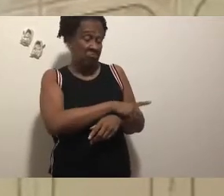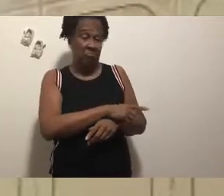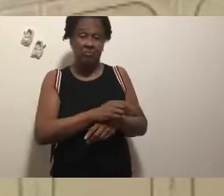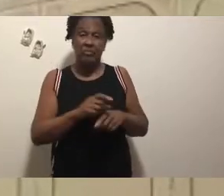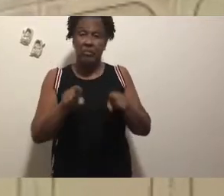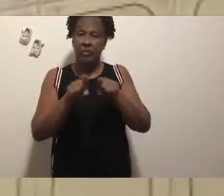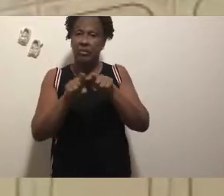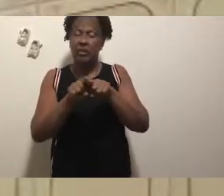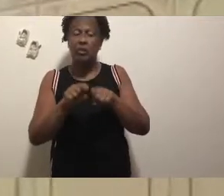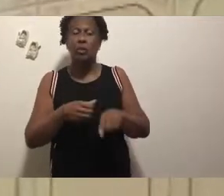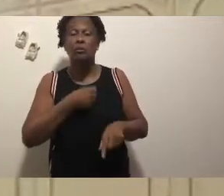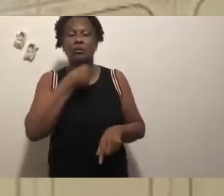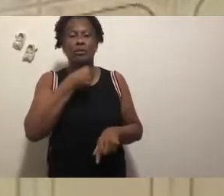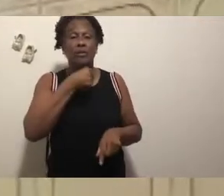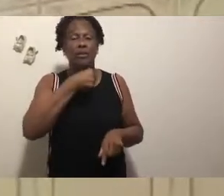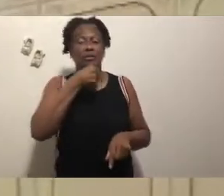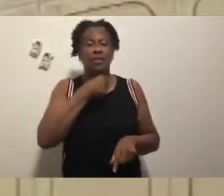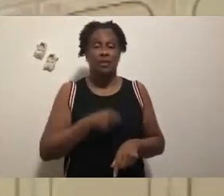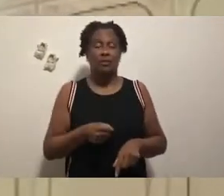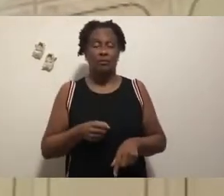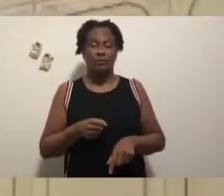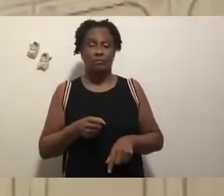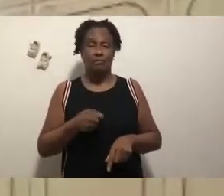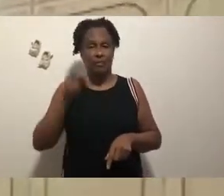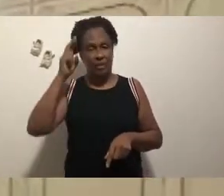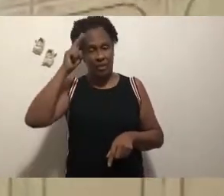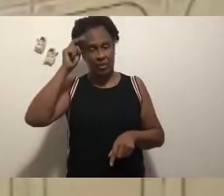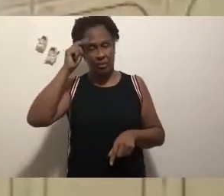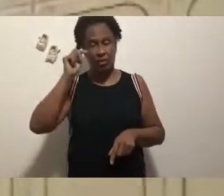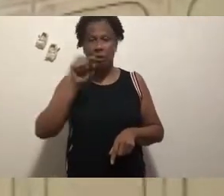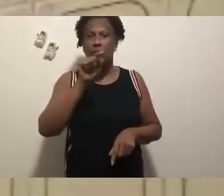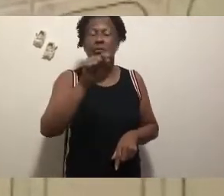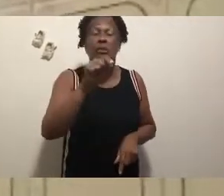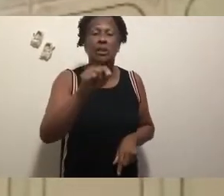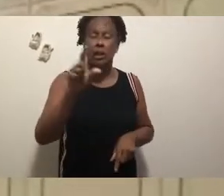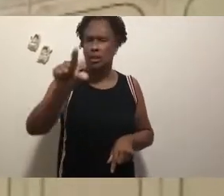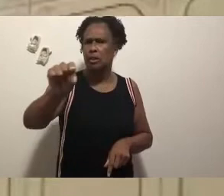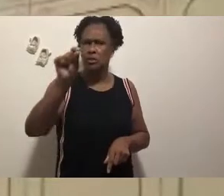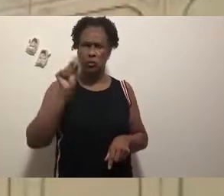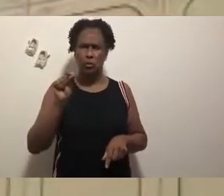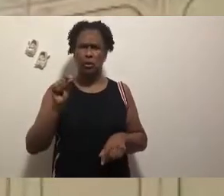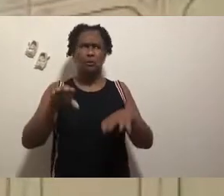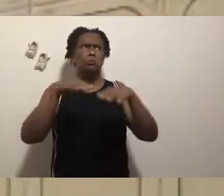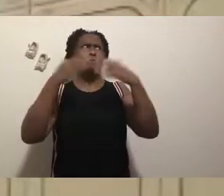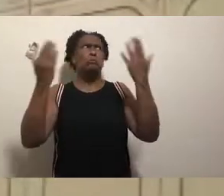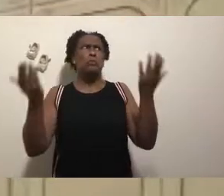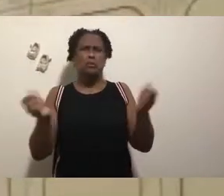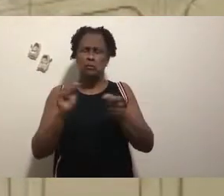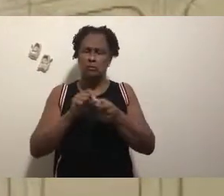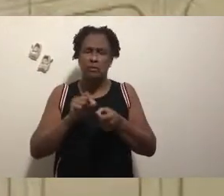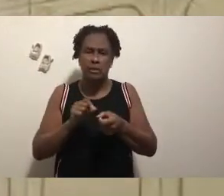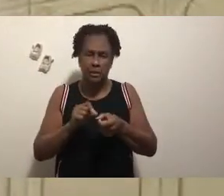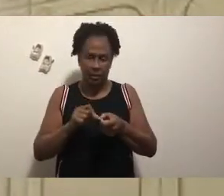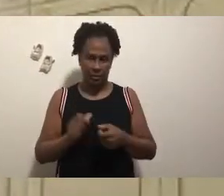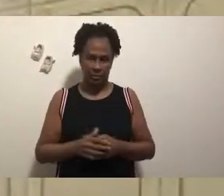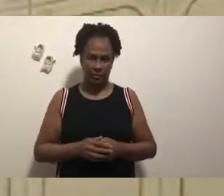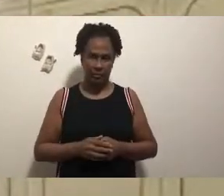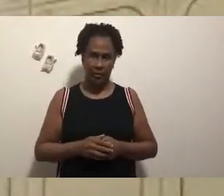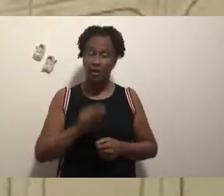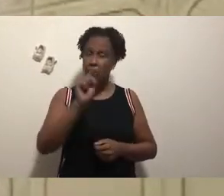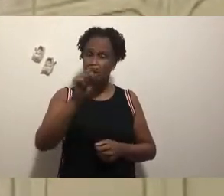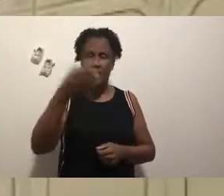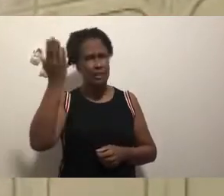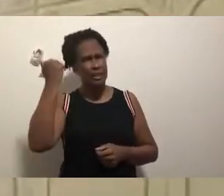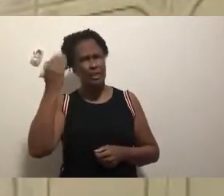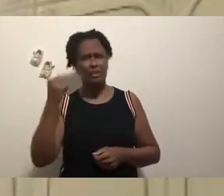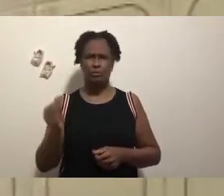história. Você é quem decide o que fazer com ela." Vocês lembram do encontro